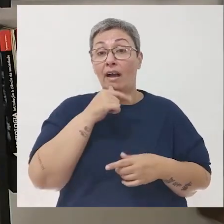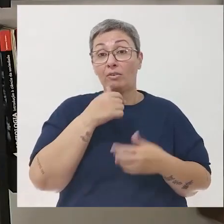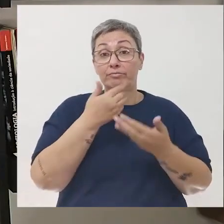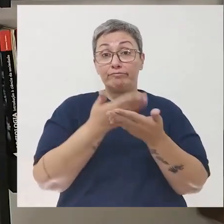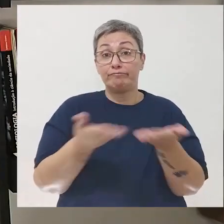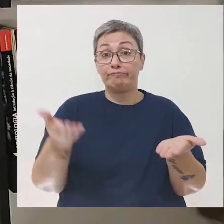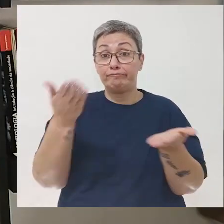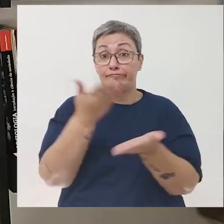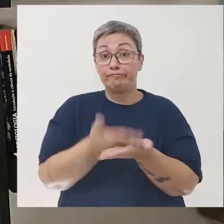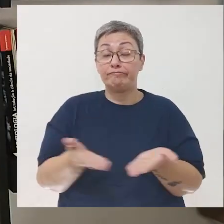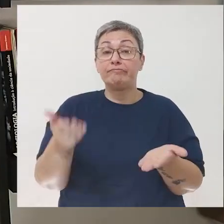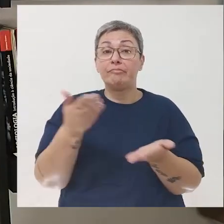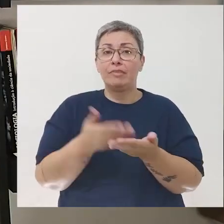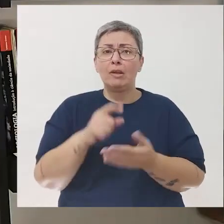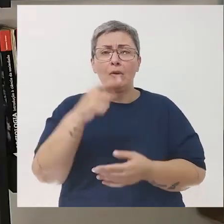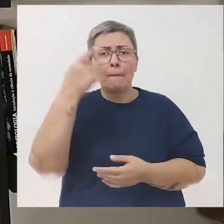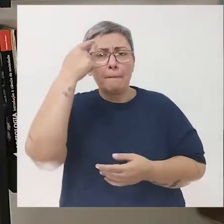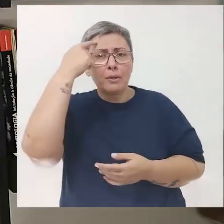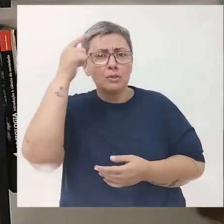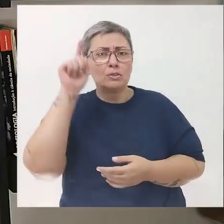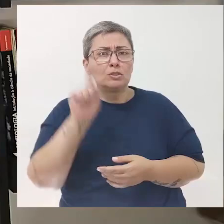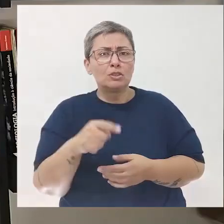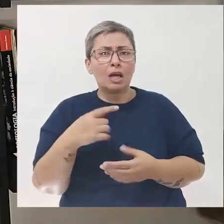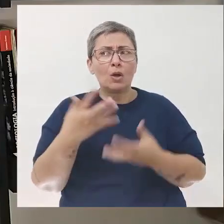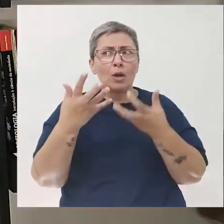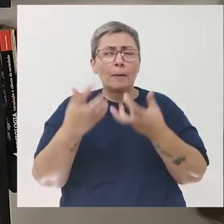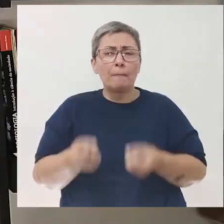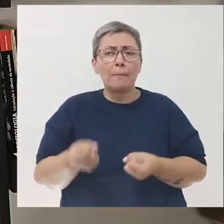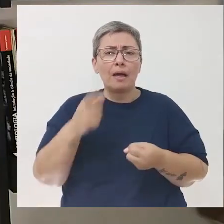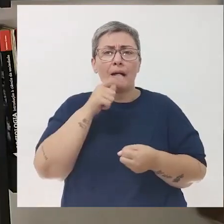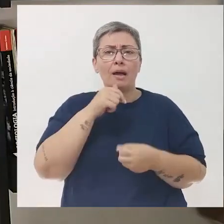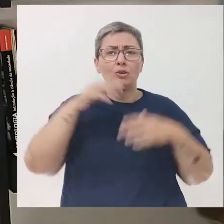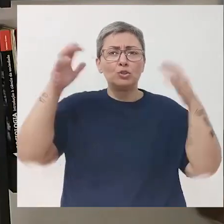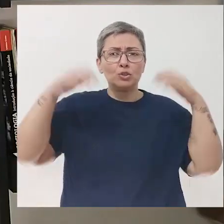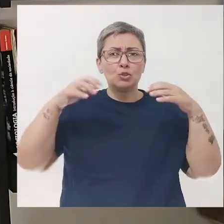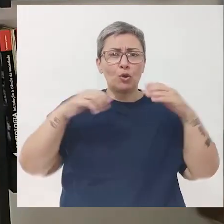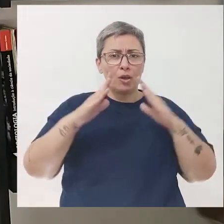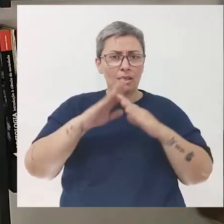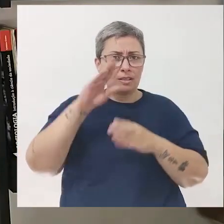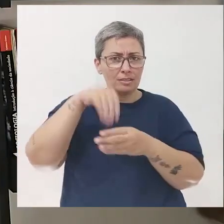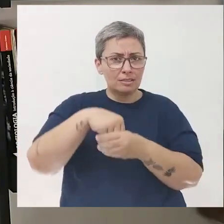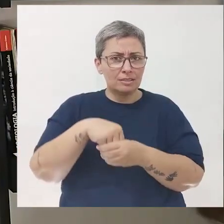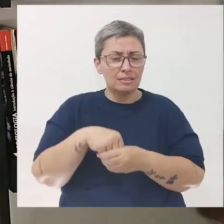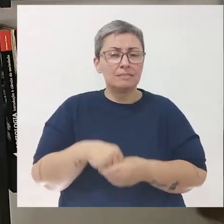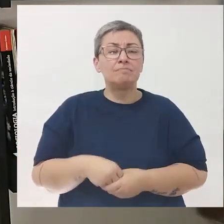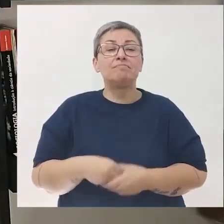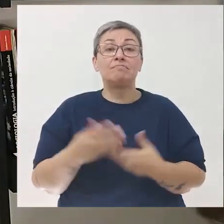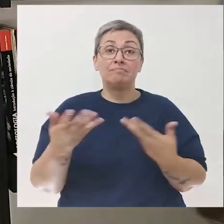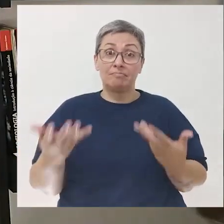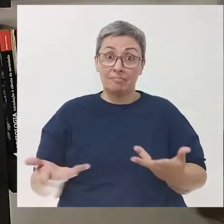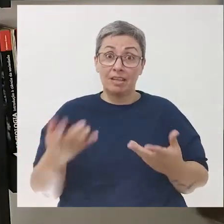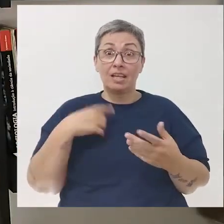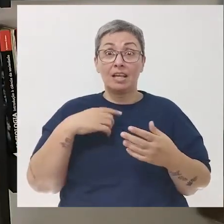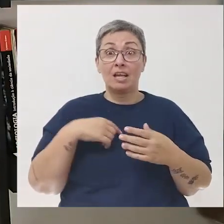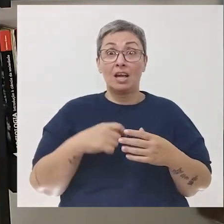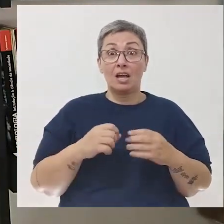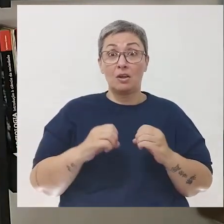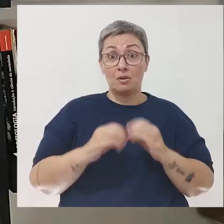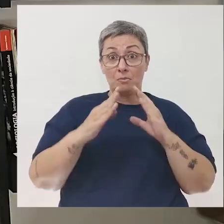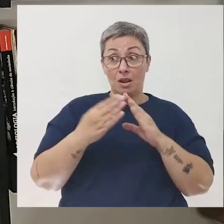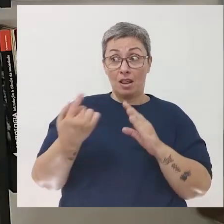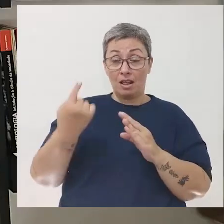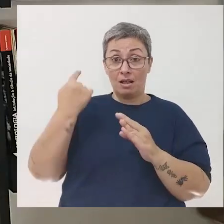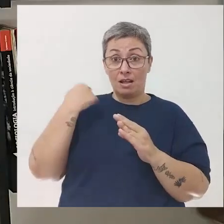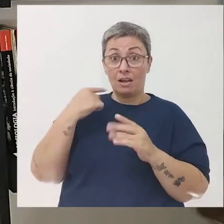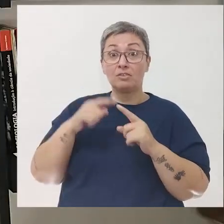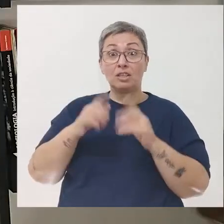água é perdida. Você já pensou em captar água da chuva aí na sua casa? Bom, no programa